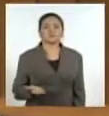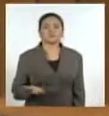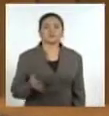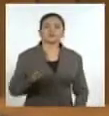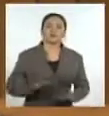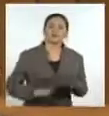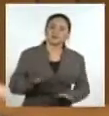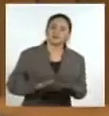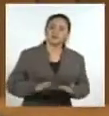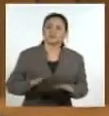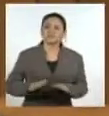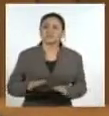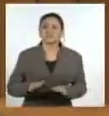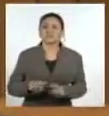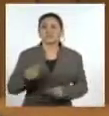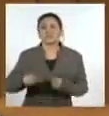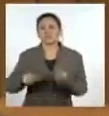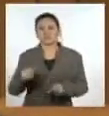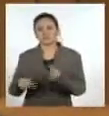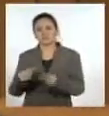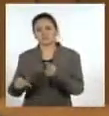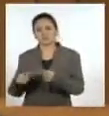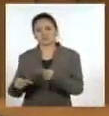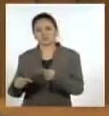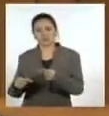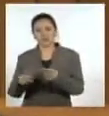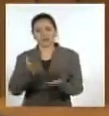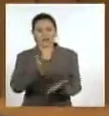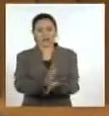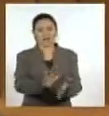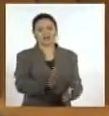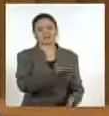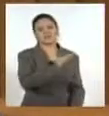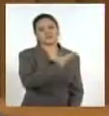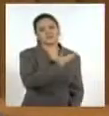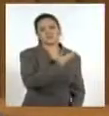extrapola a política e estraga até amizades.